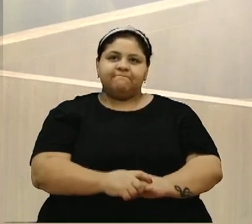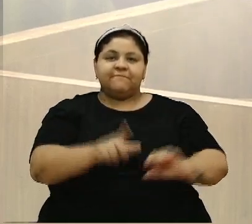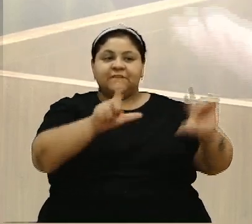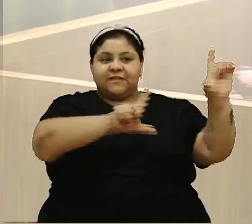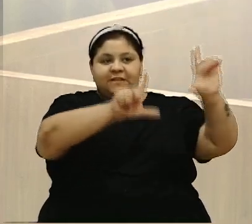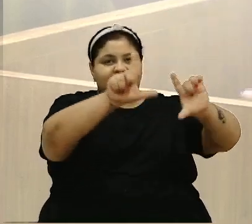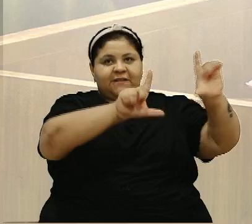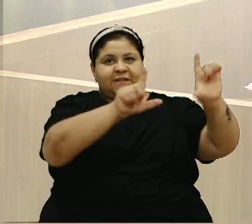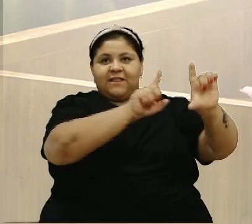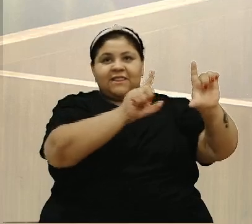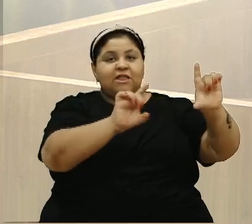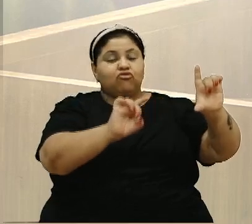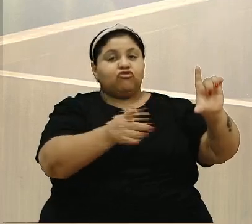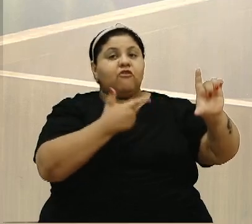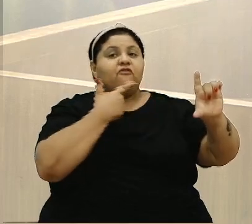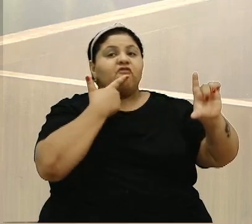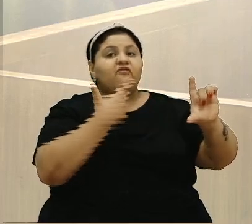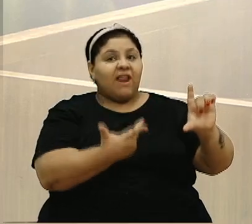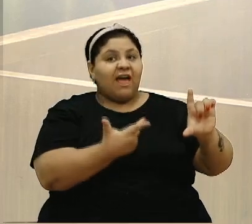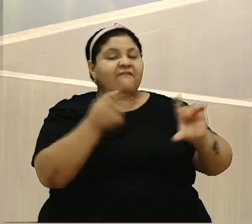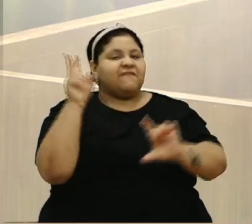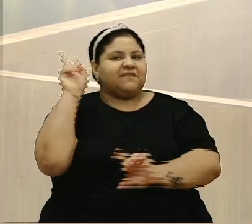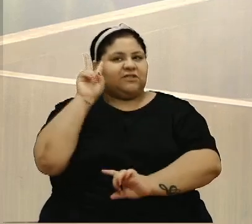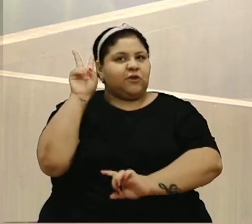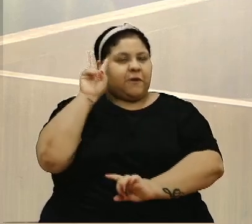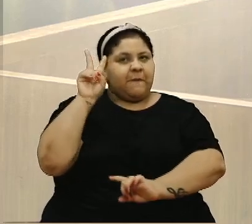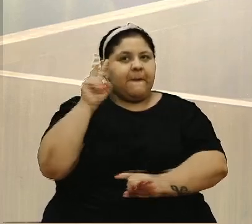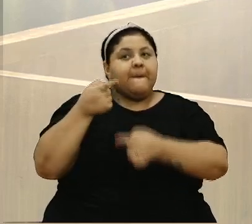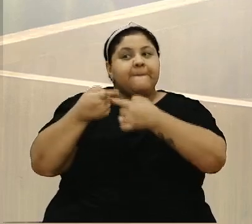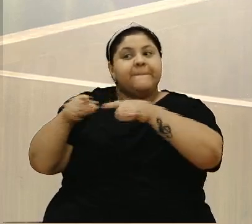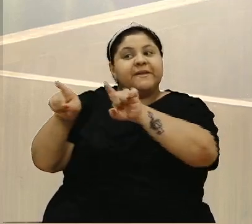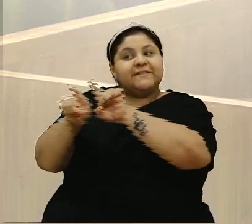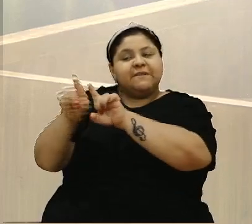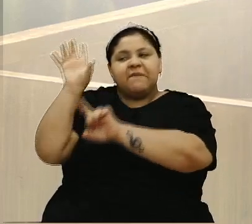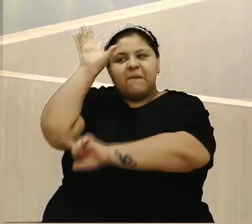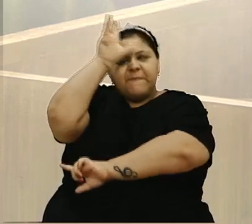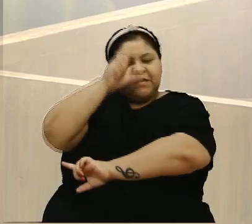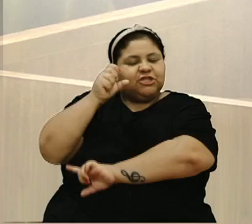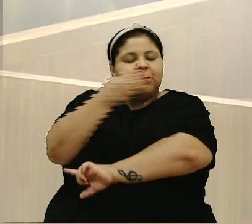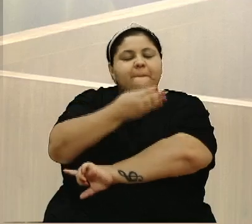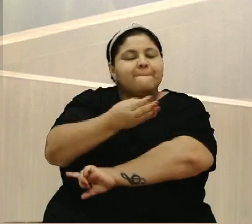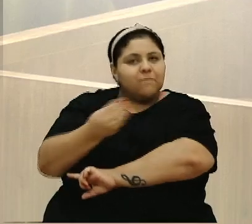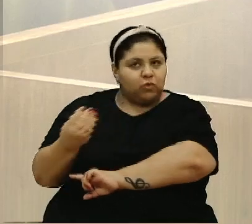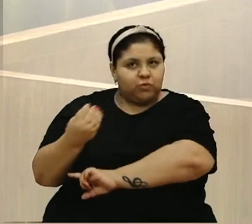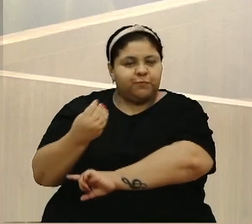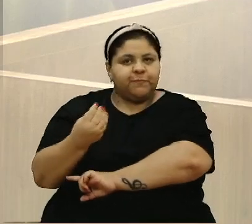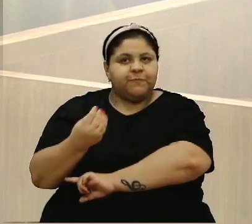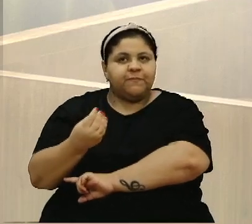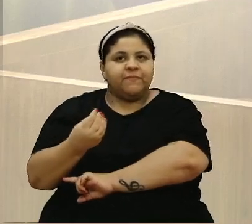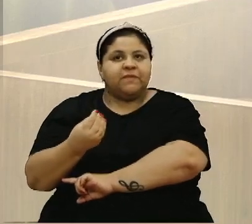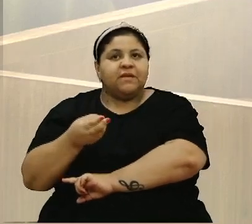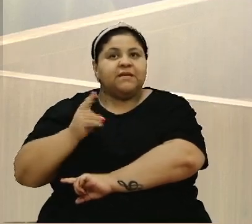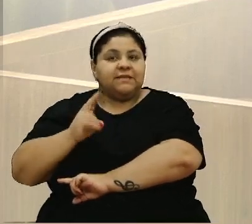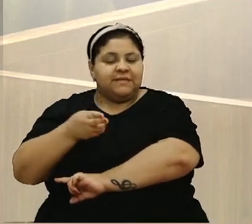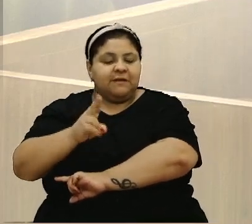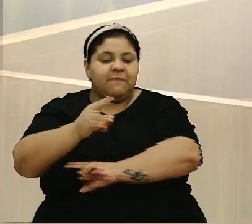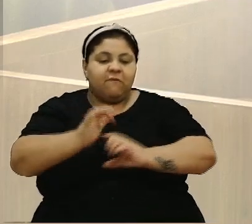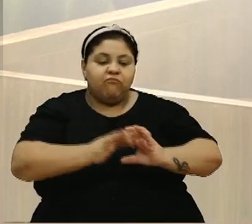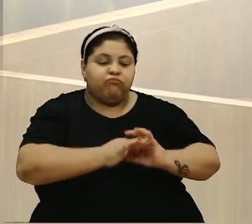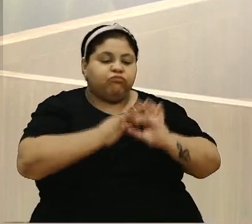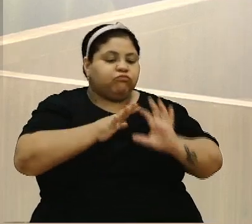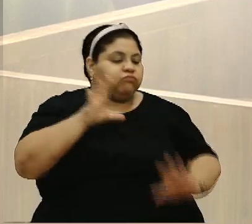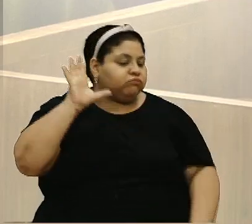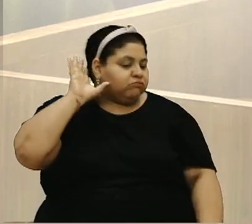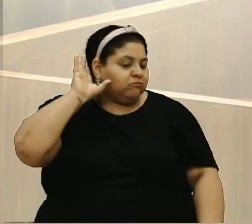eu não apenas contava essas histórias, mas também aprendia muito com elas. E essa mesma disposição para